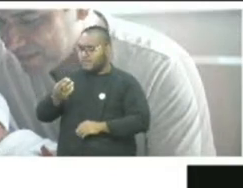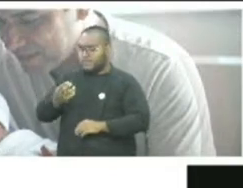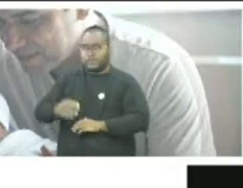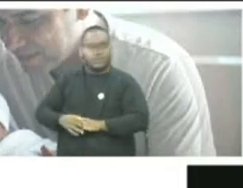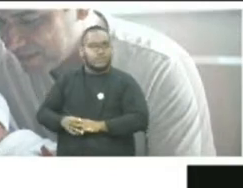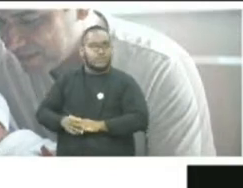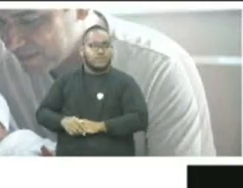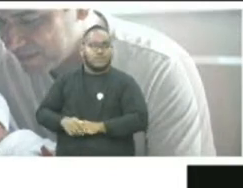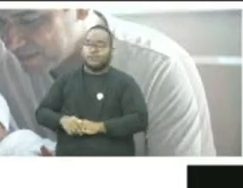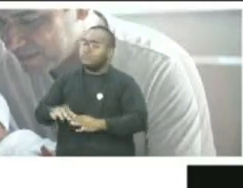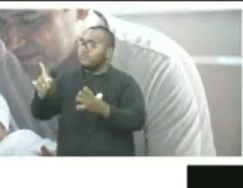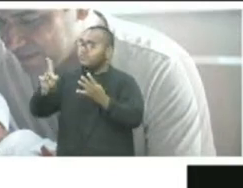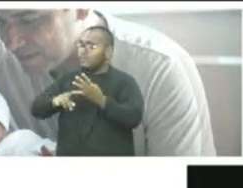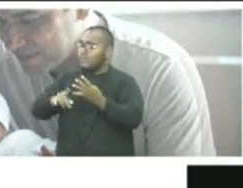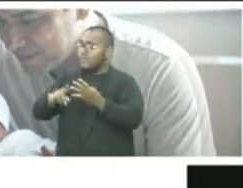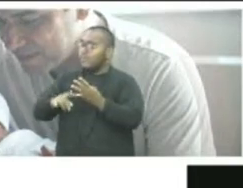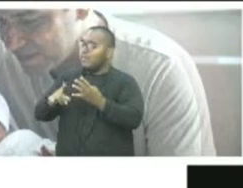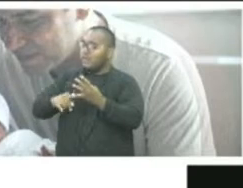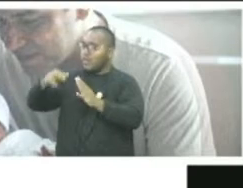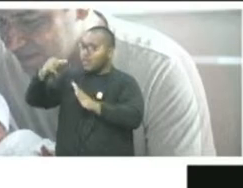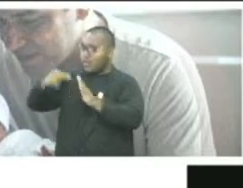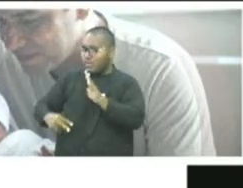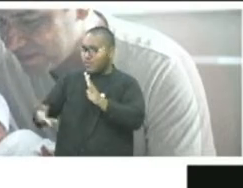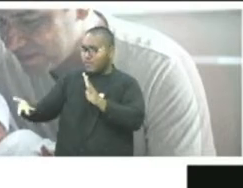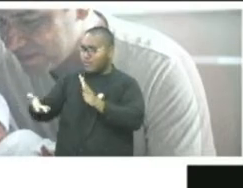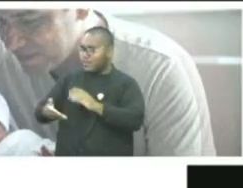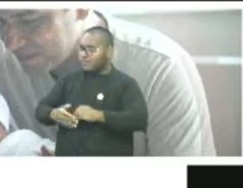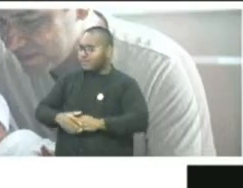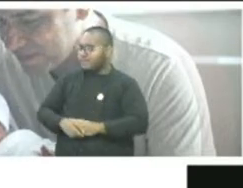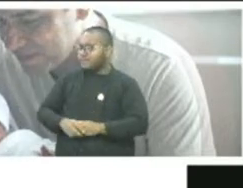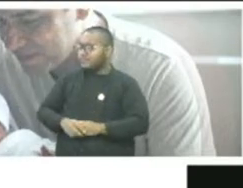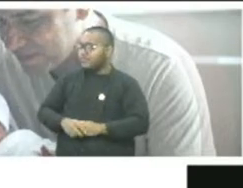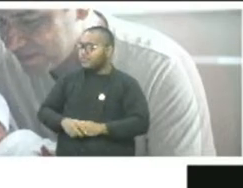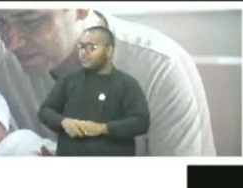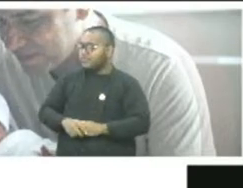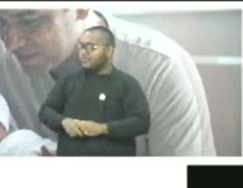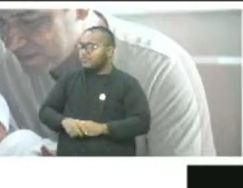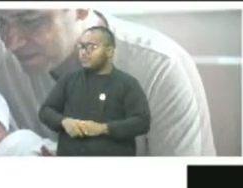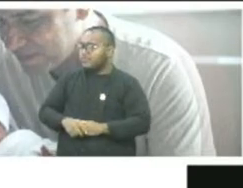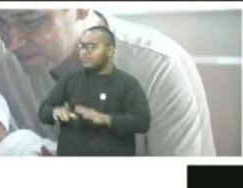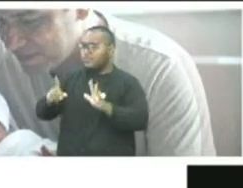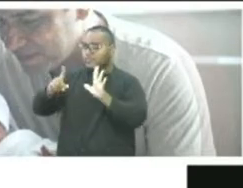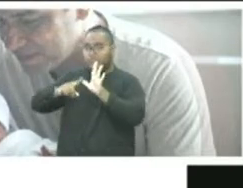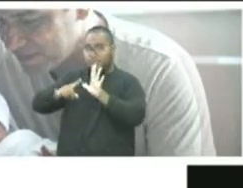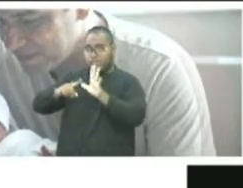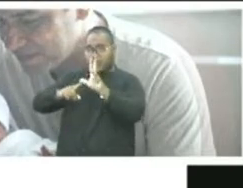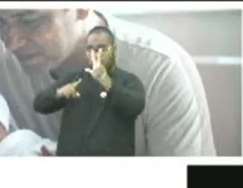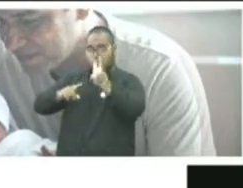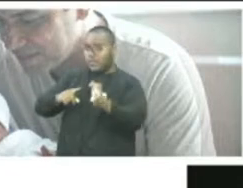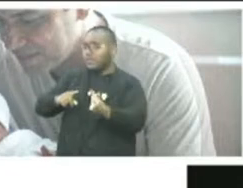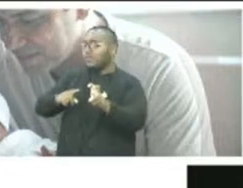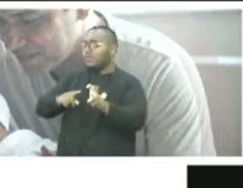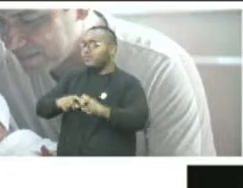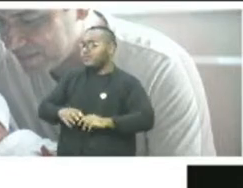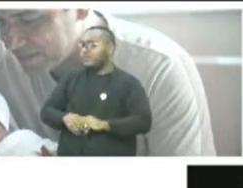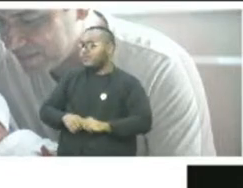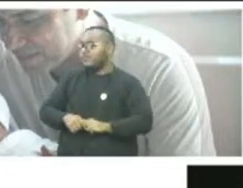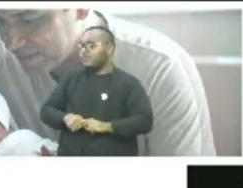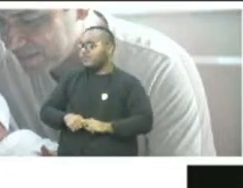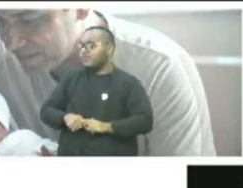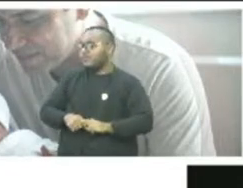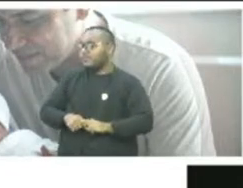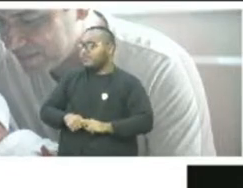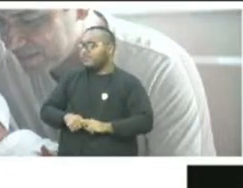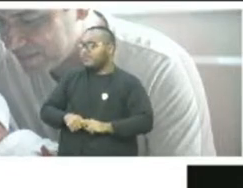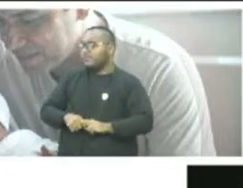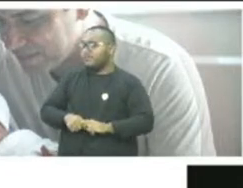ensino e desenvolvimento profissional no cuidado do canguru. E o quinto, integralidade, equidade, diversidade e inclusão